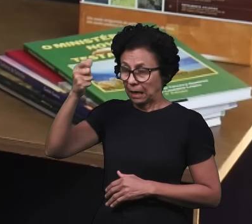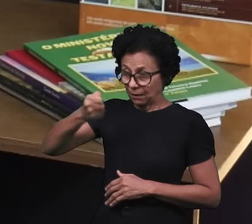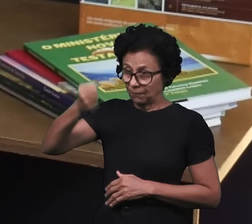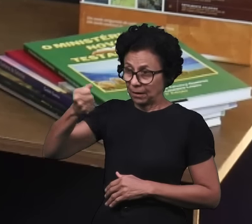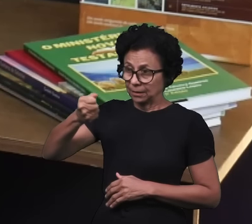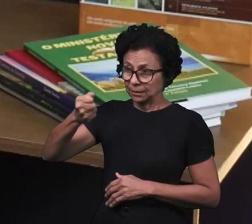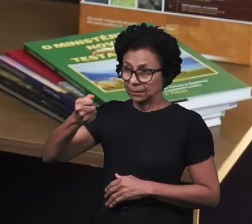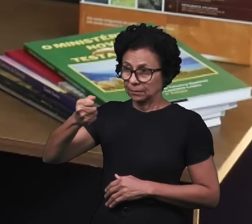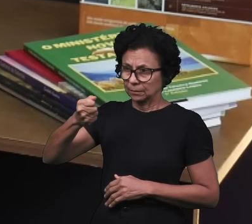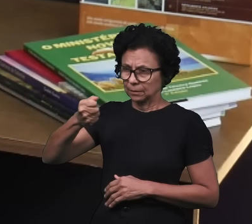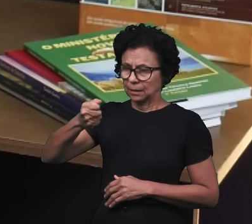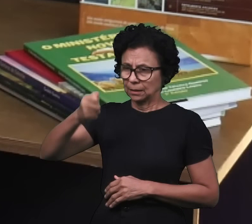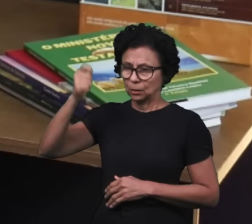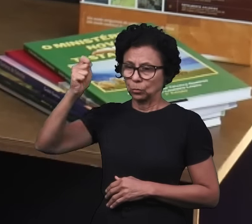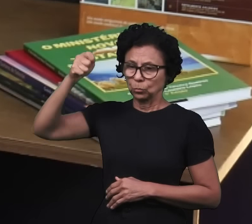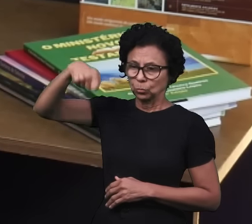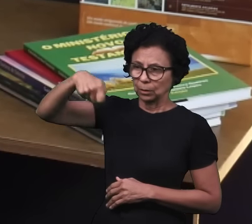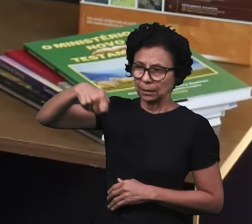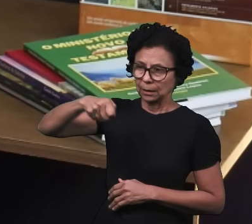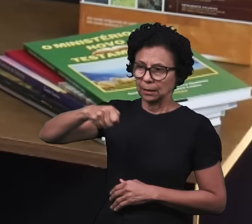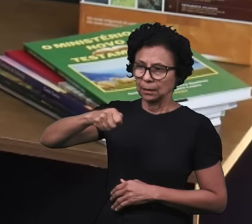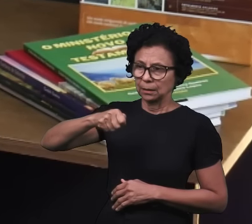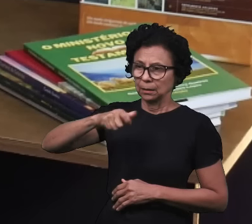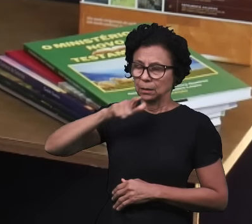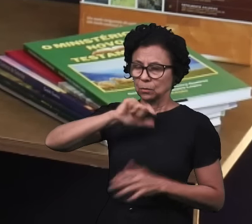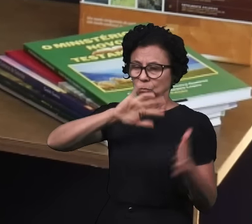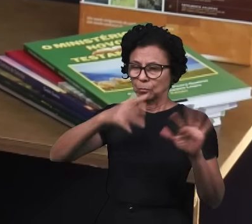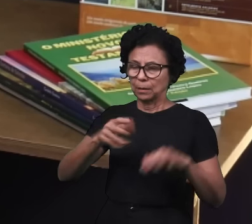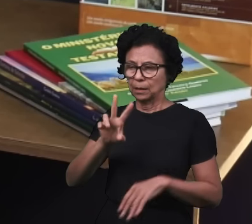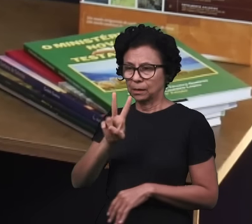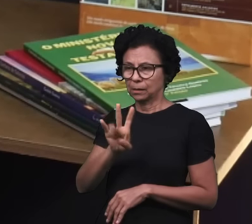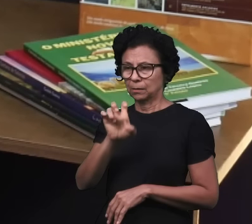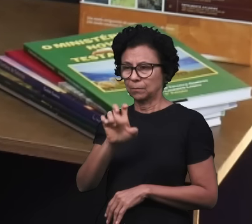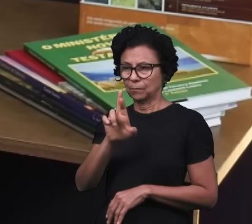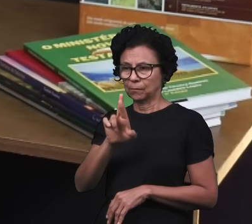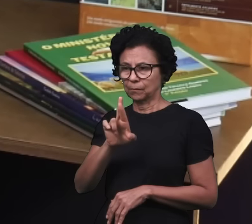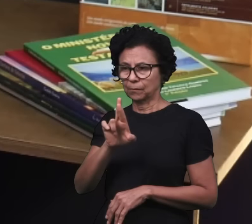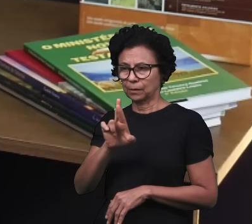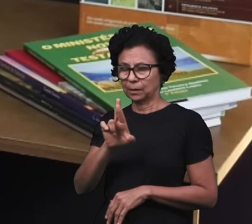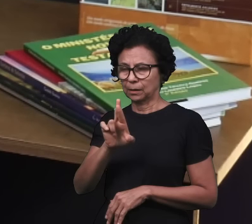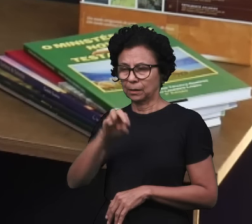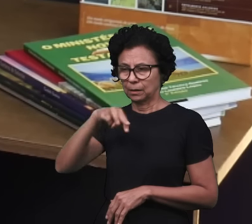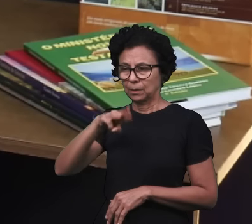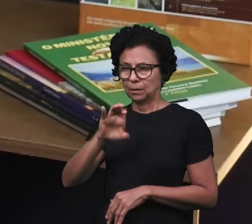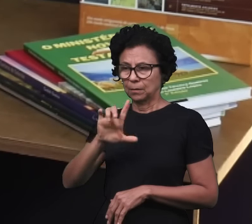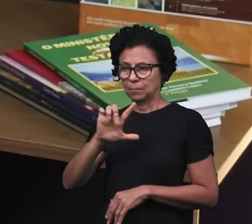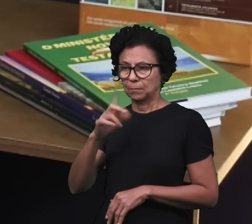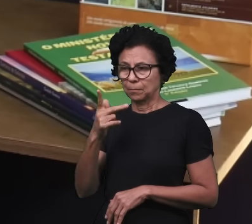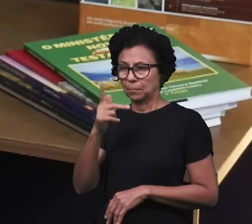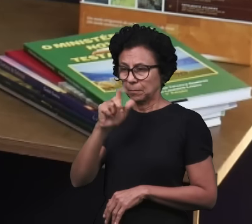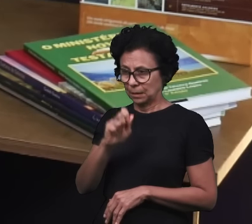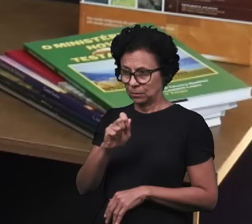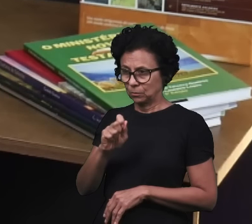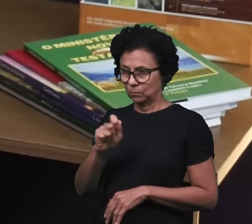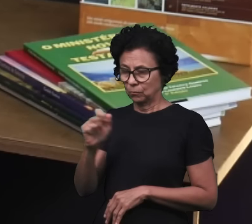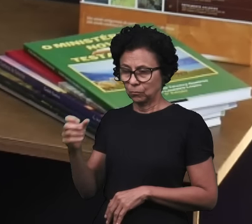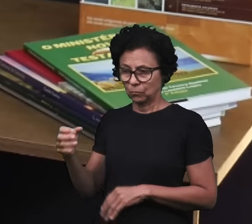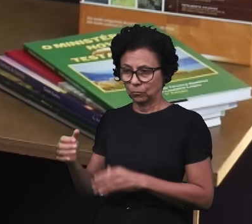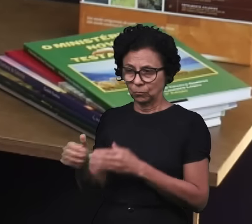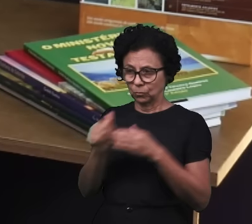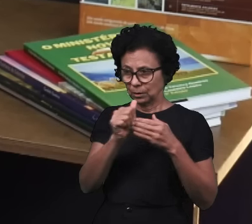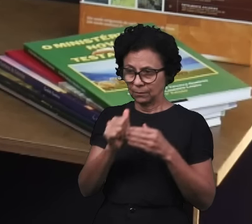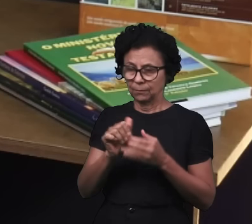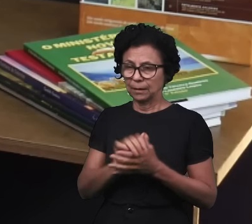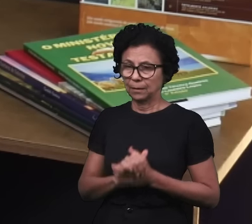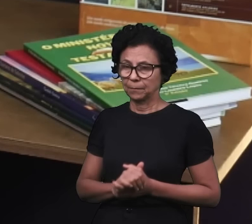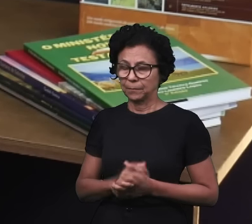se abriram, e enquanto eu estiver lá com Ur e Arão, que vão estar lá me ajudando, você vai pelejar